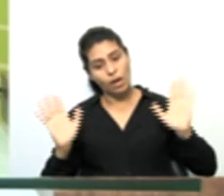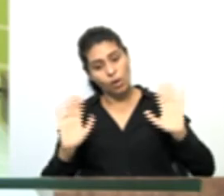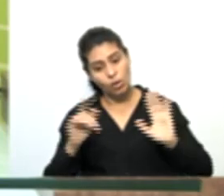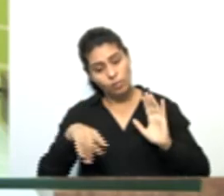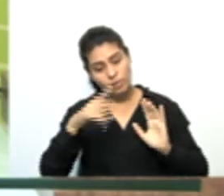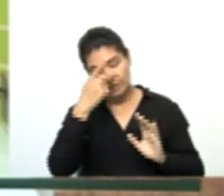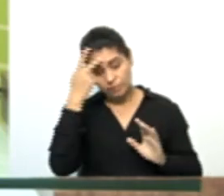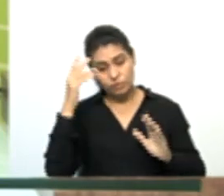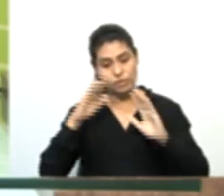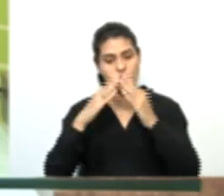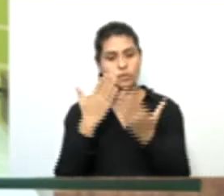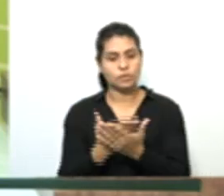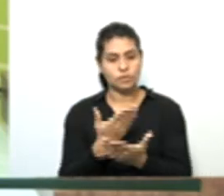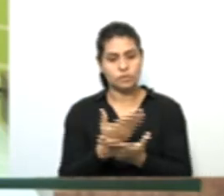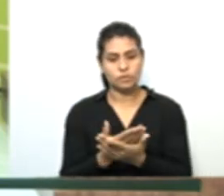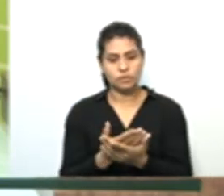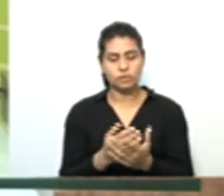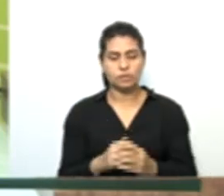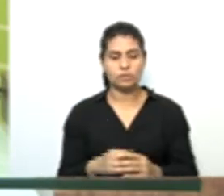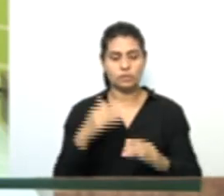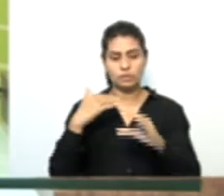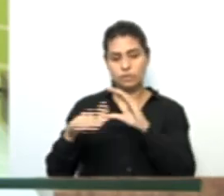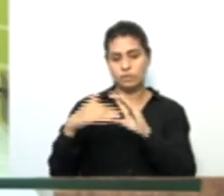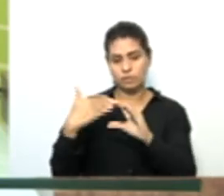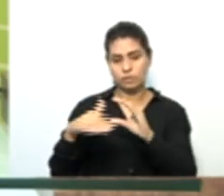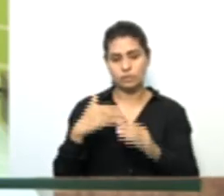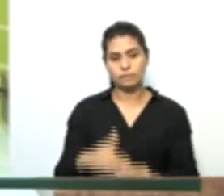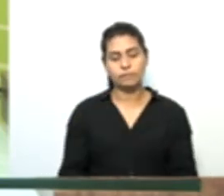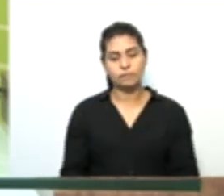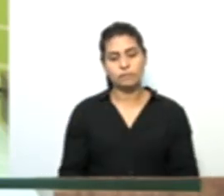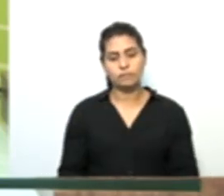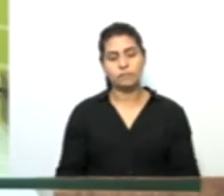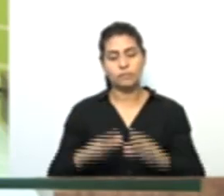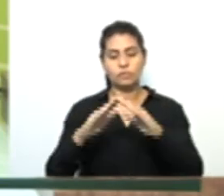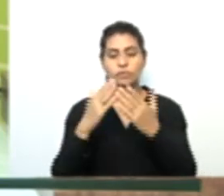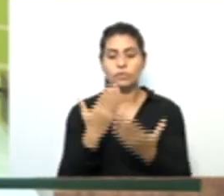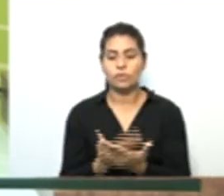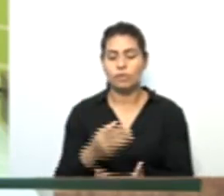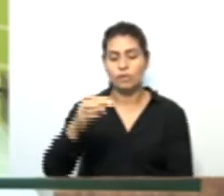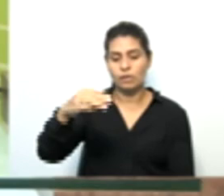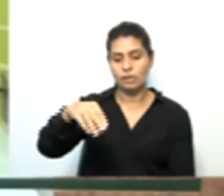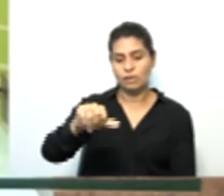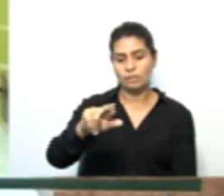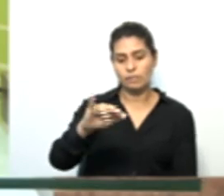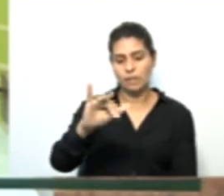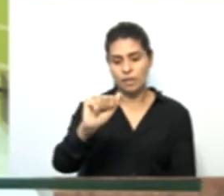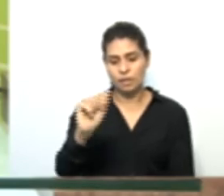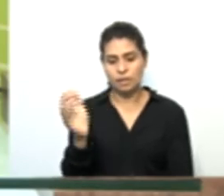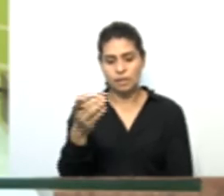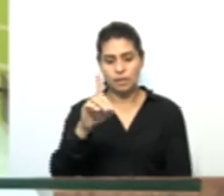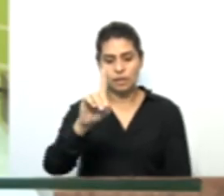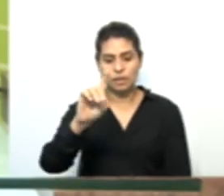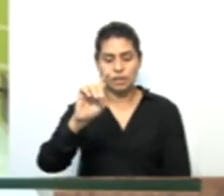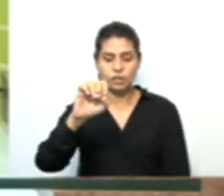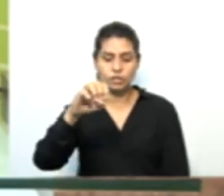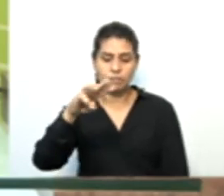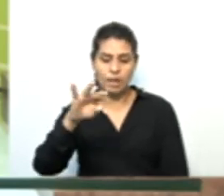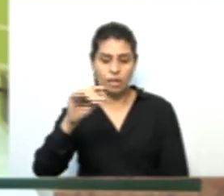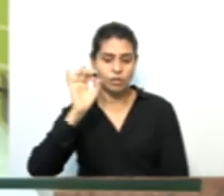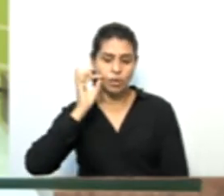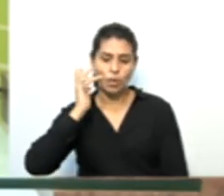que tiveram participação no chat. Escola Maria de Matos, do Distrito do Rondominas, em Ouro Preto do